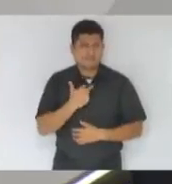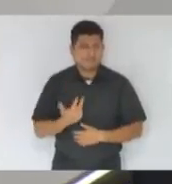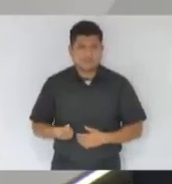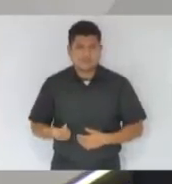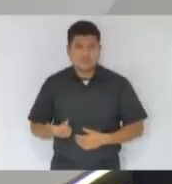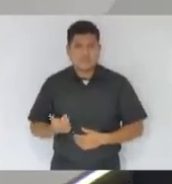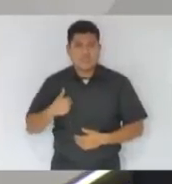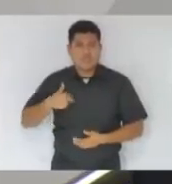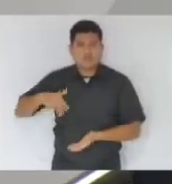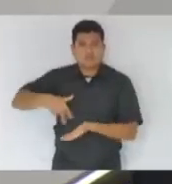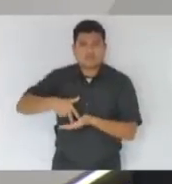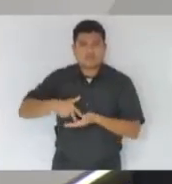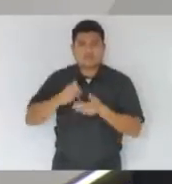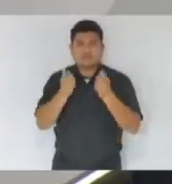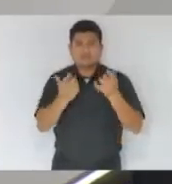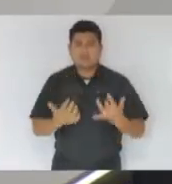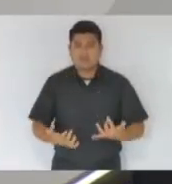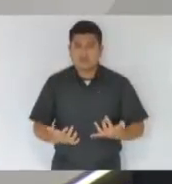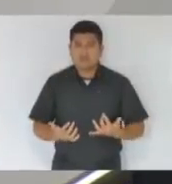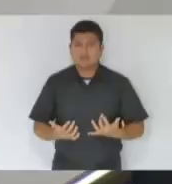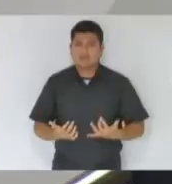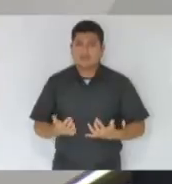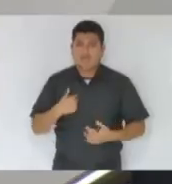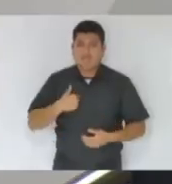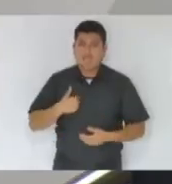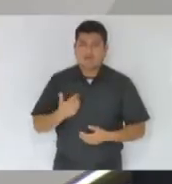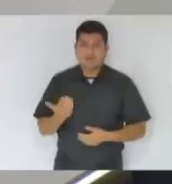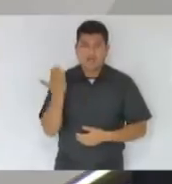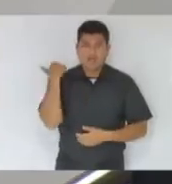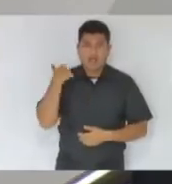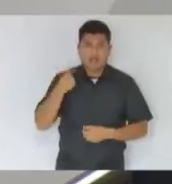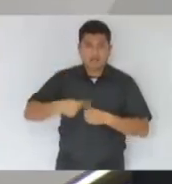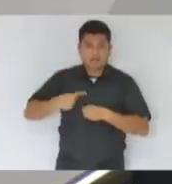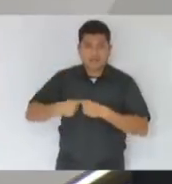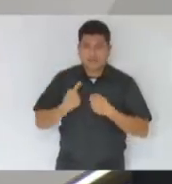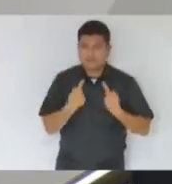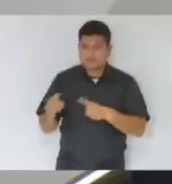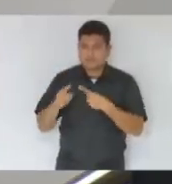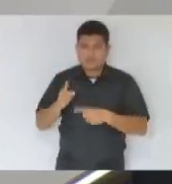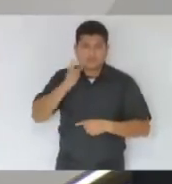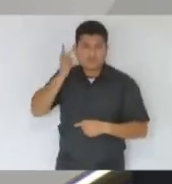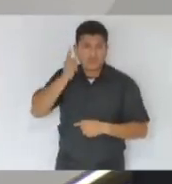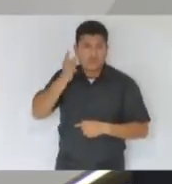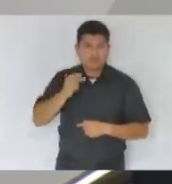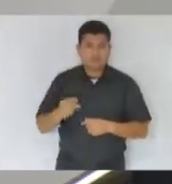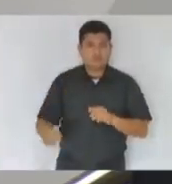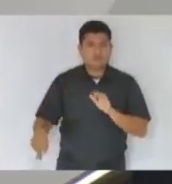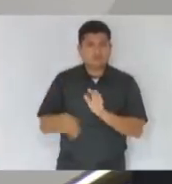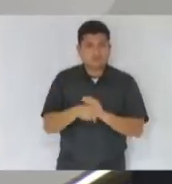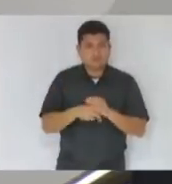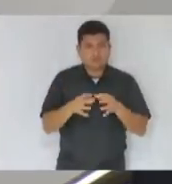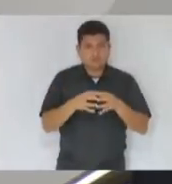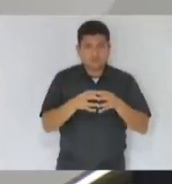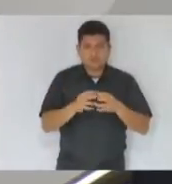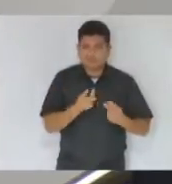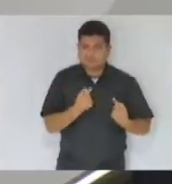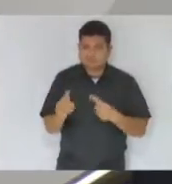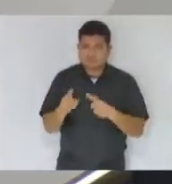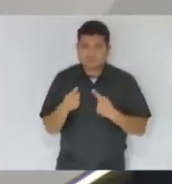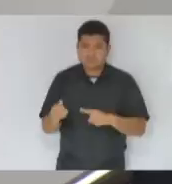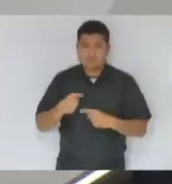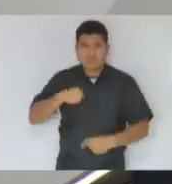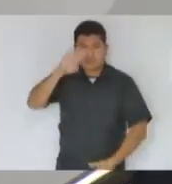Eu fui oposição por muito tempo na minha cidade. Eu era vereadora da oposição. Mas acredito que a gente tem que fazer